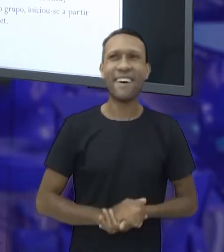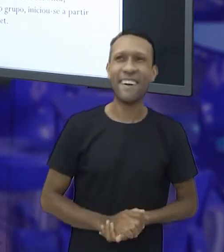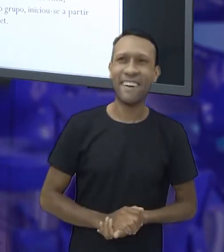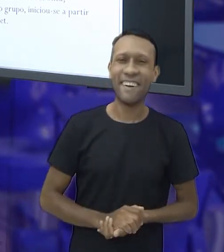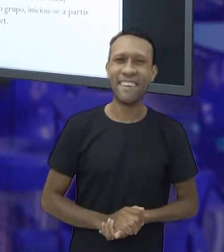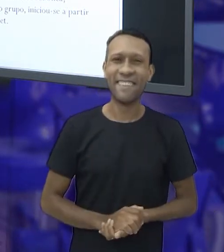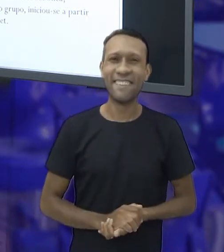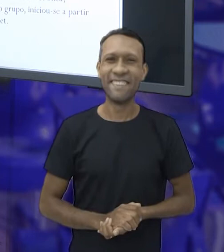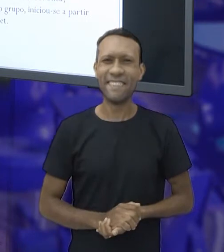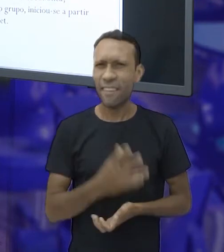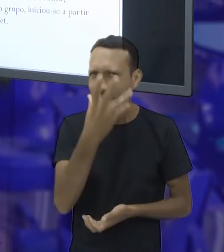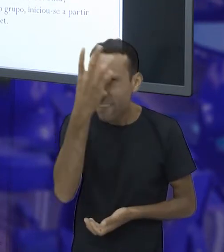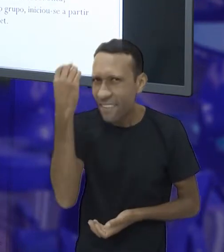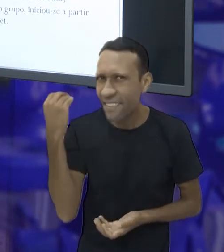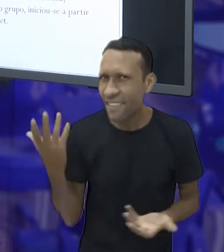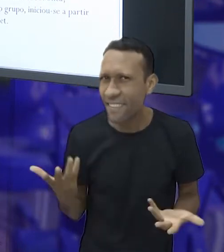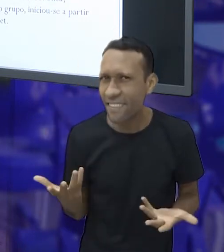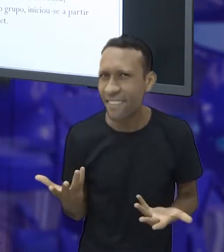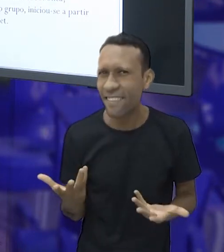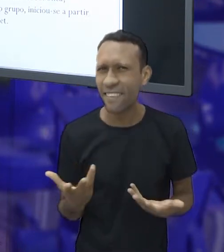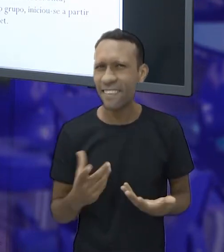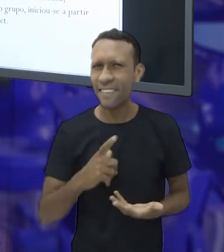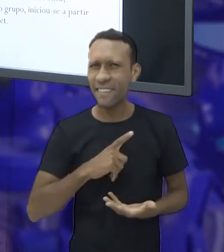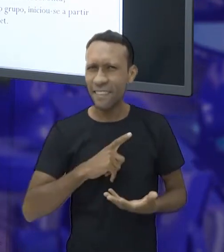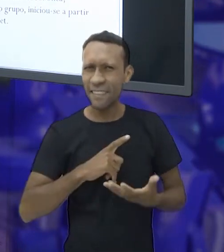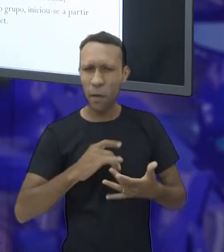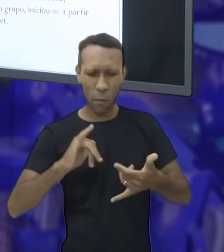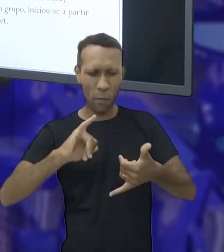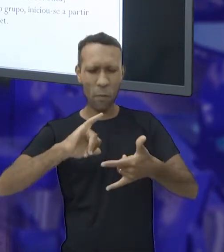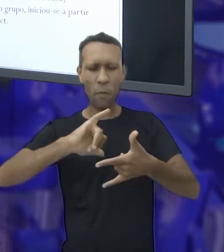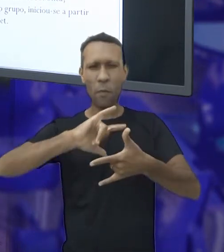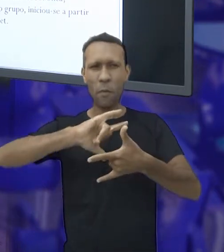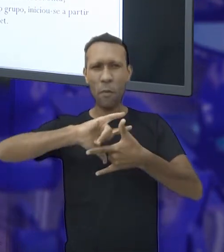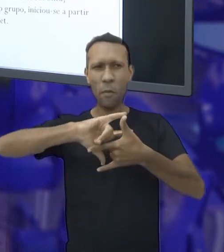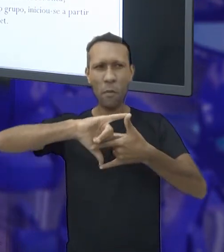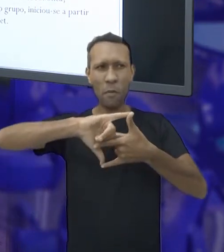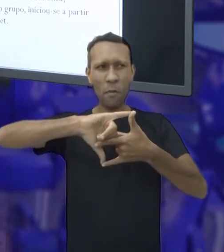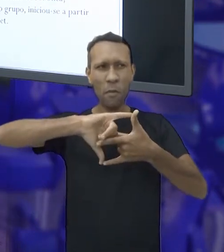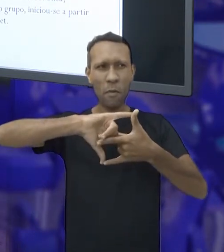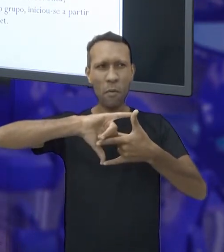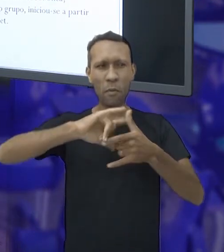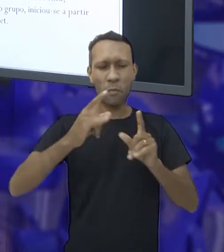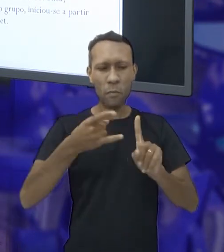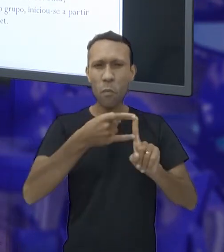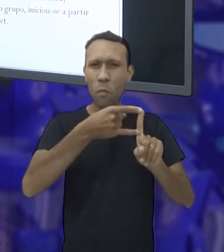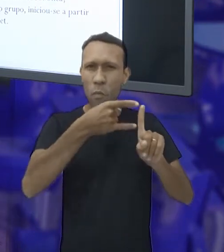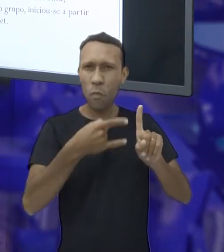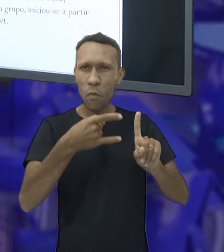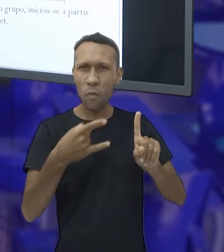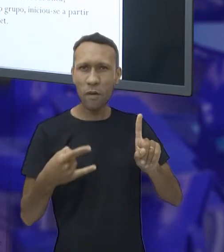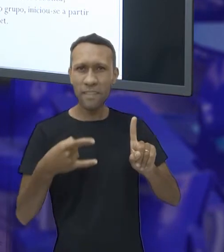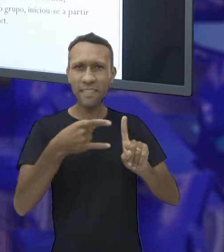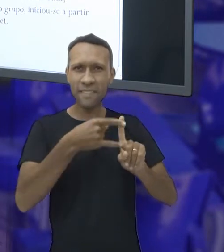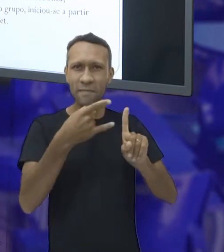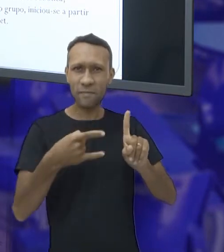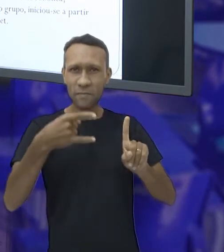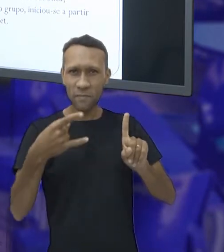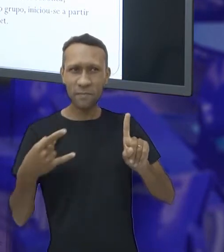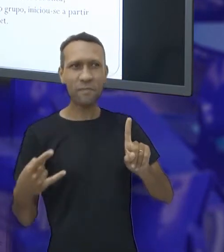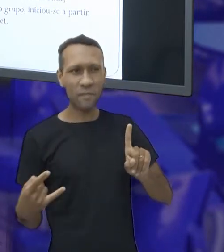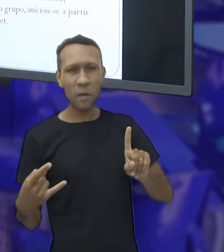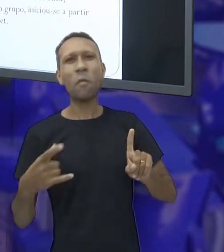Ah, rapaz, vocês esqueceram. Você não tem o sistema Word? O sistema Word, o Excel e o PowerPoint, todos fazem parte de um